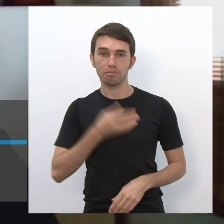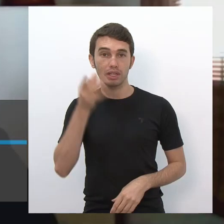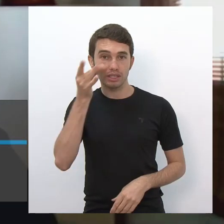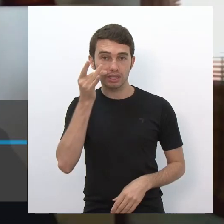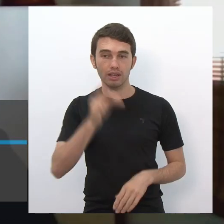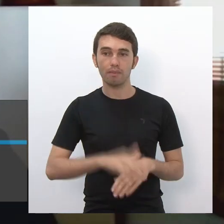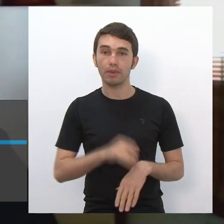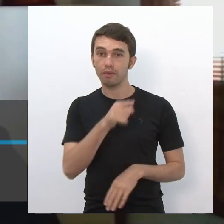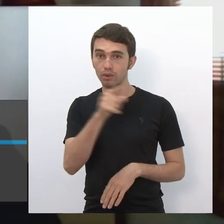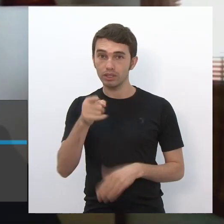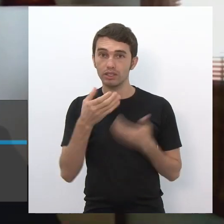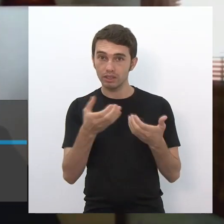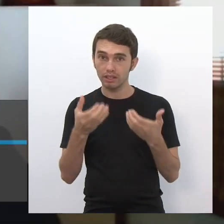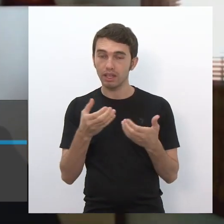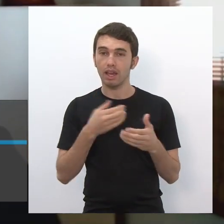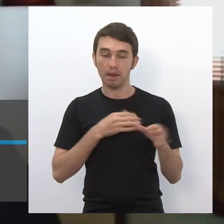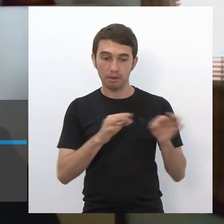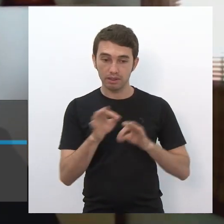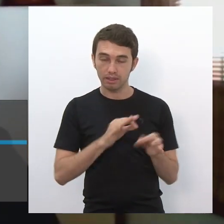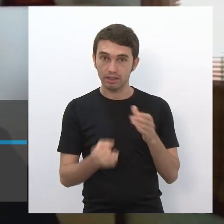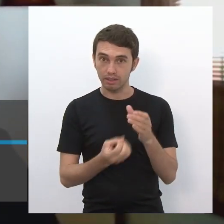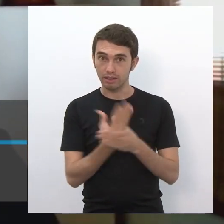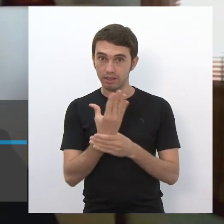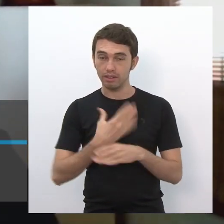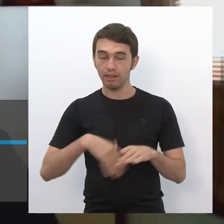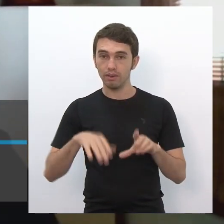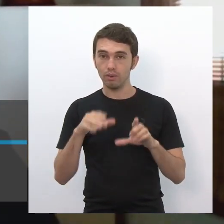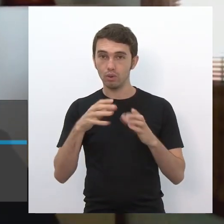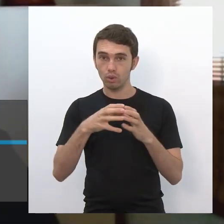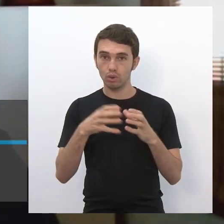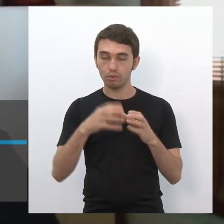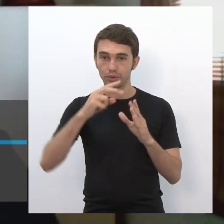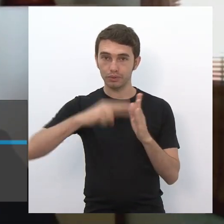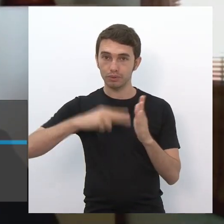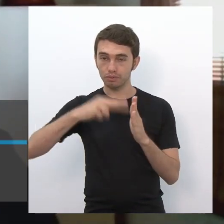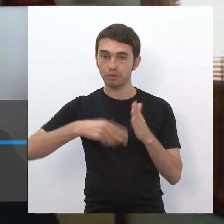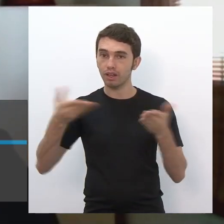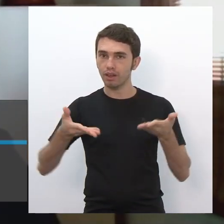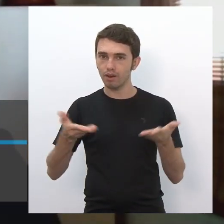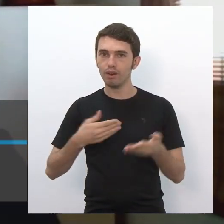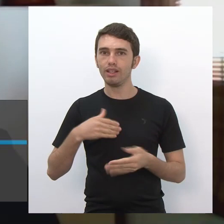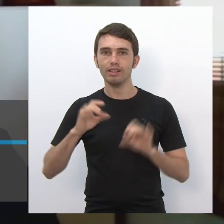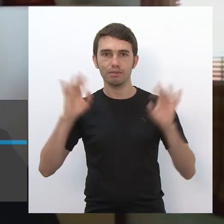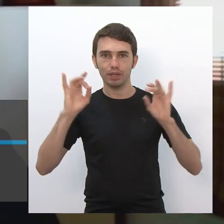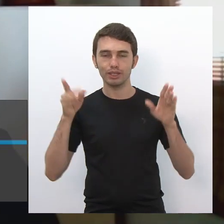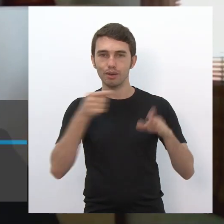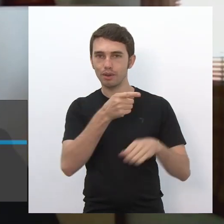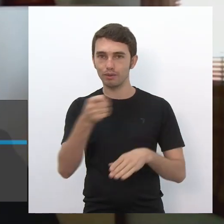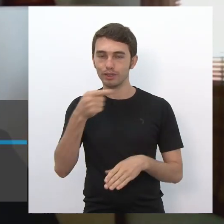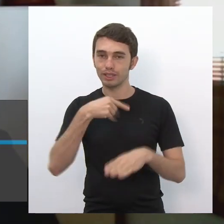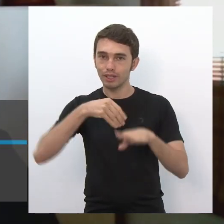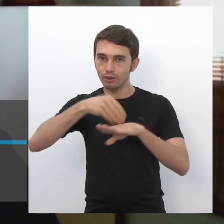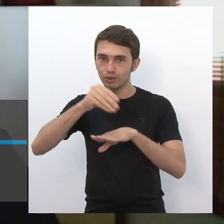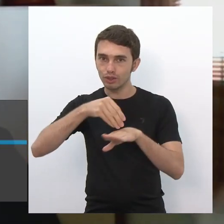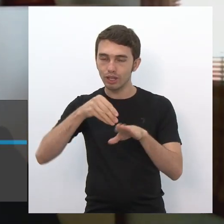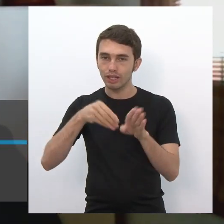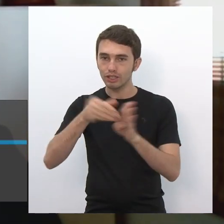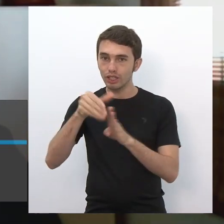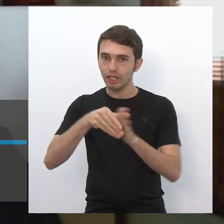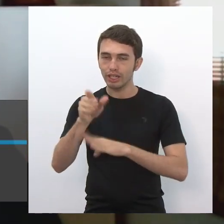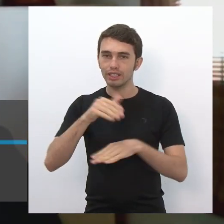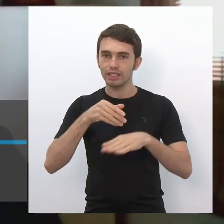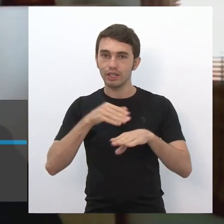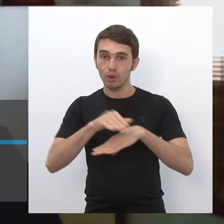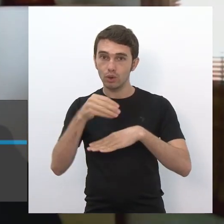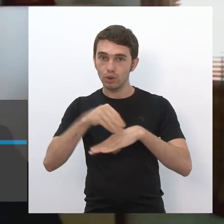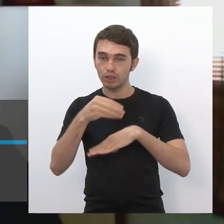um clube de leitura, esse é um ótimo espaço para receber orientações e muitas dicas importantes.